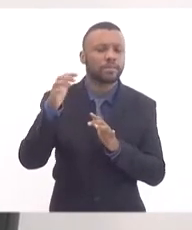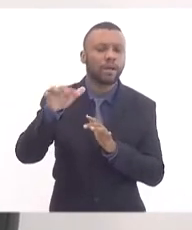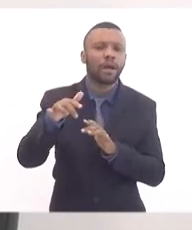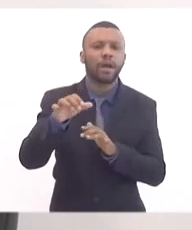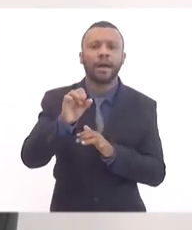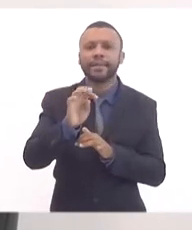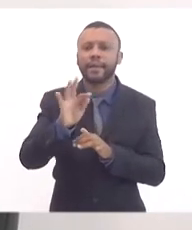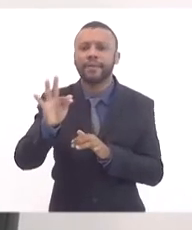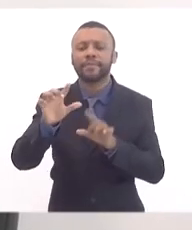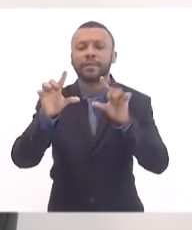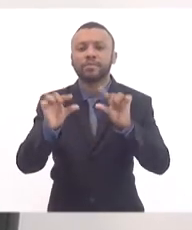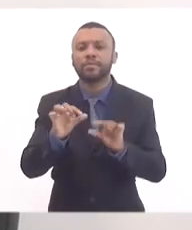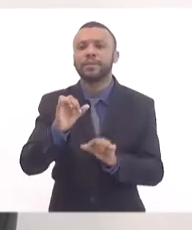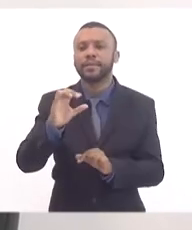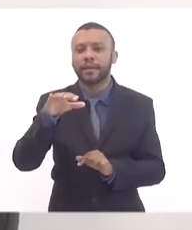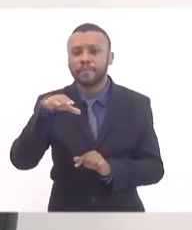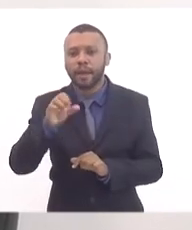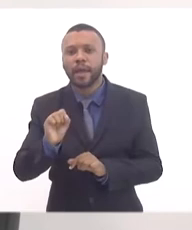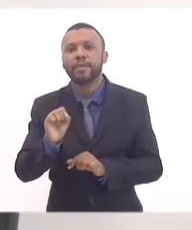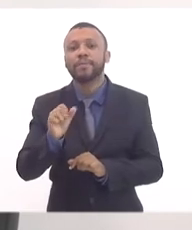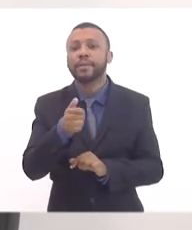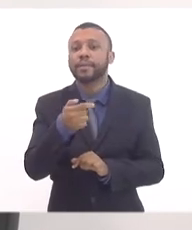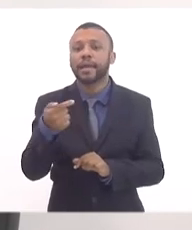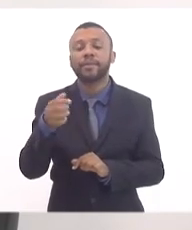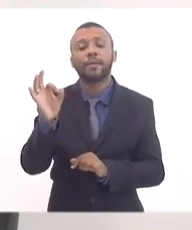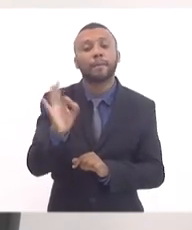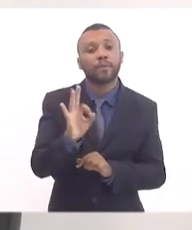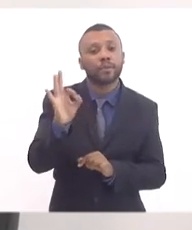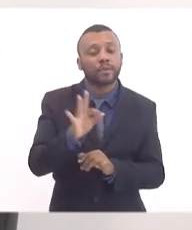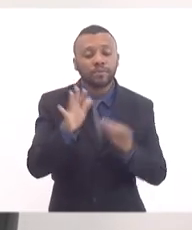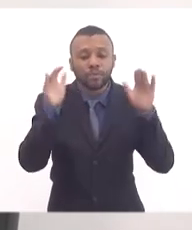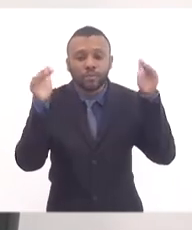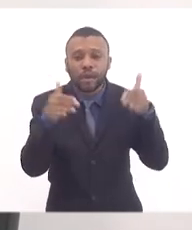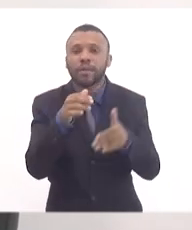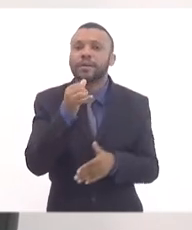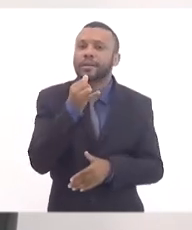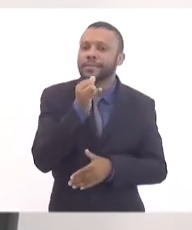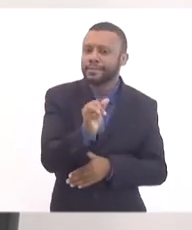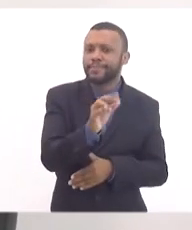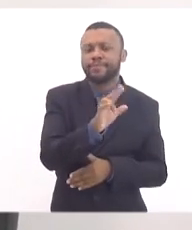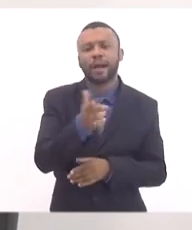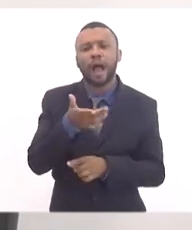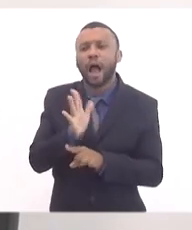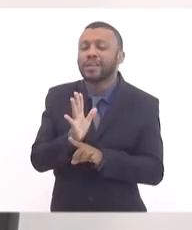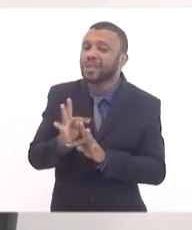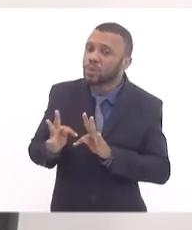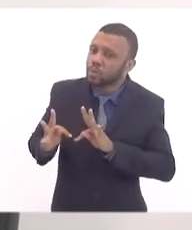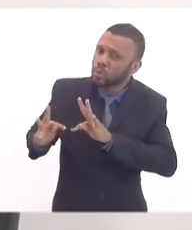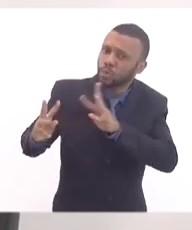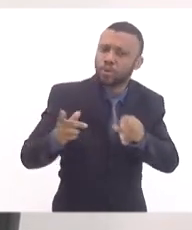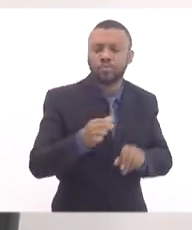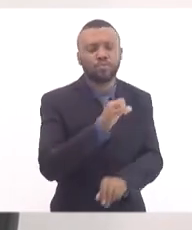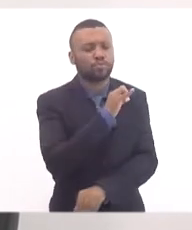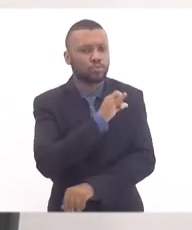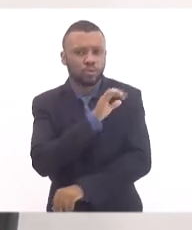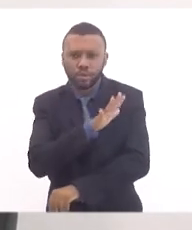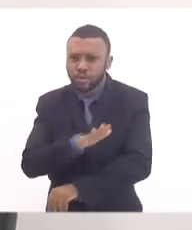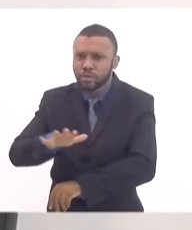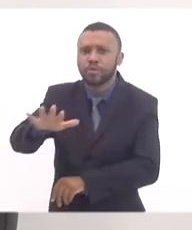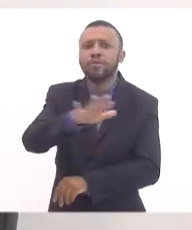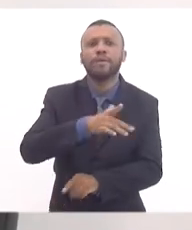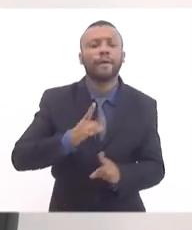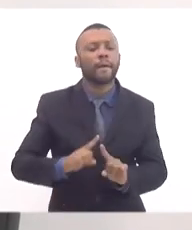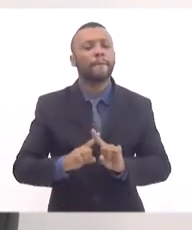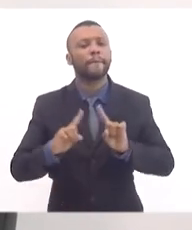reduz o ICMS para dezessete por cento da energia elétrica vai beneficiar todo mundo nesse estado mas